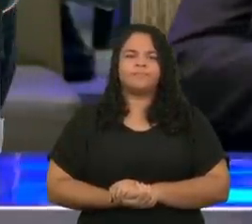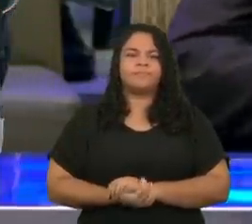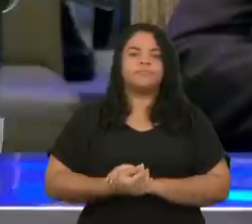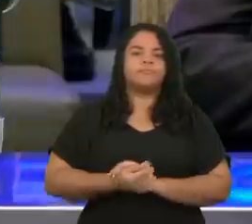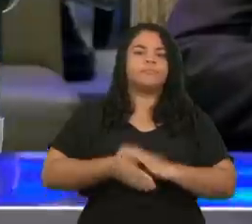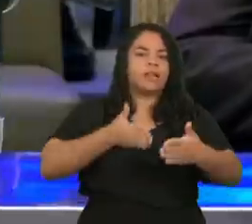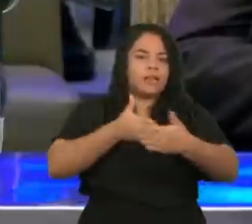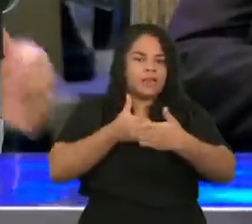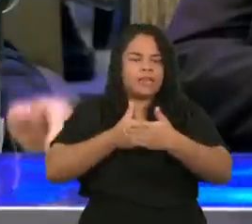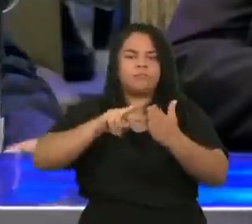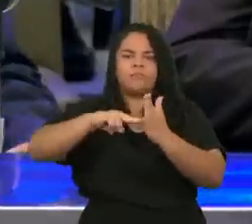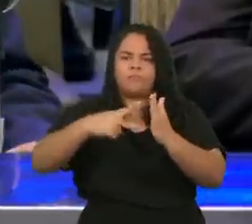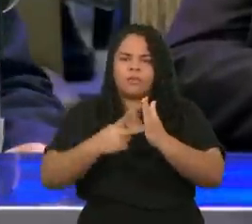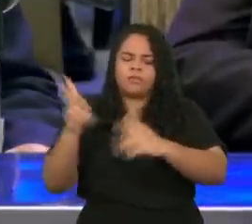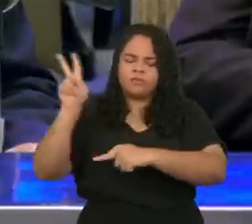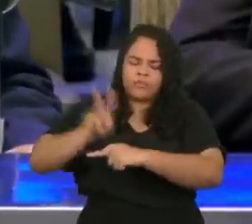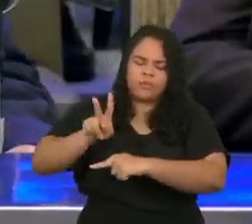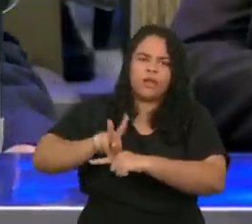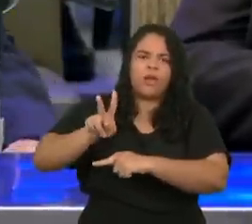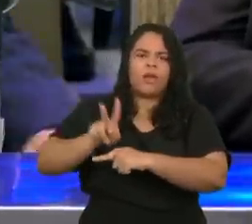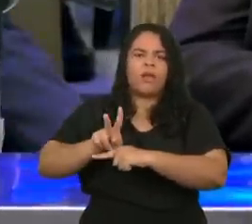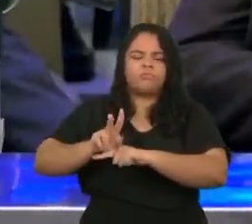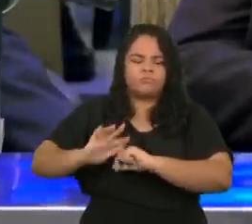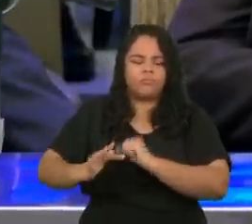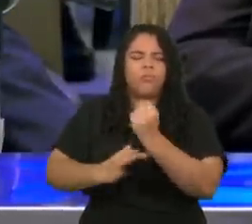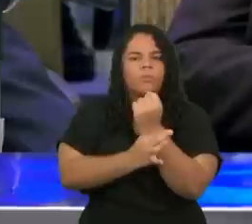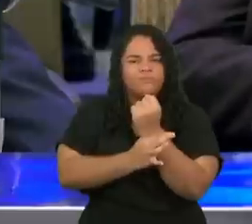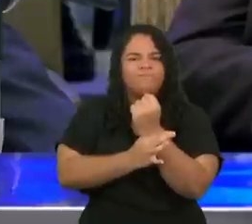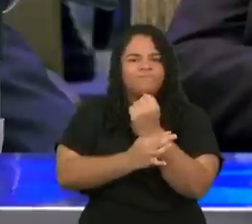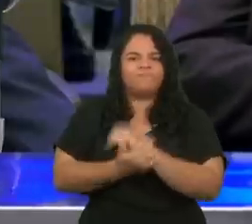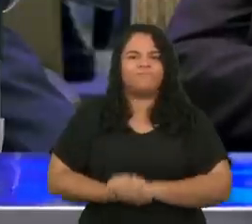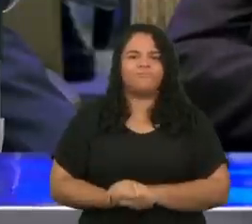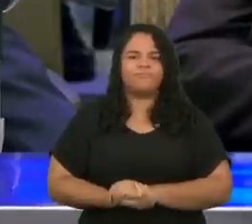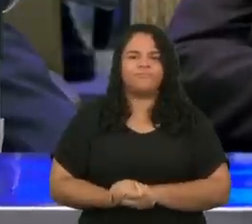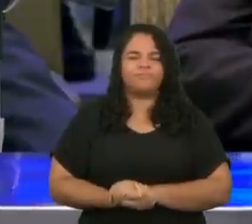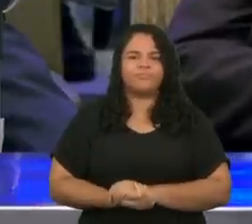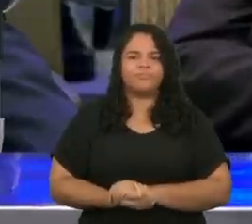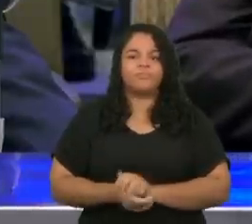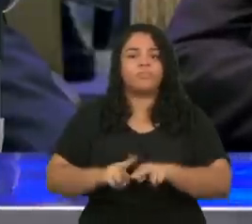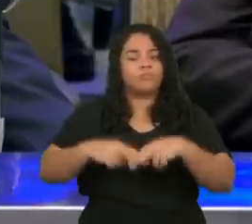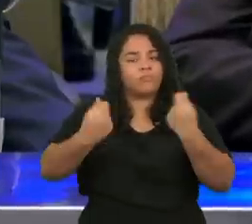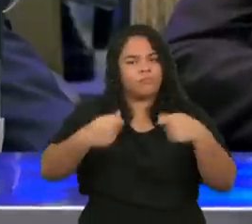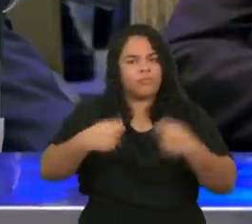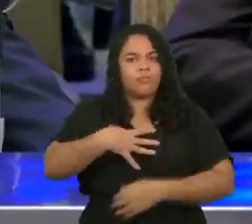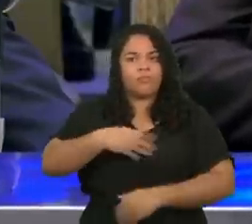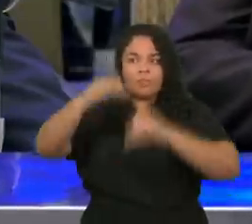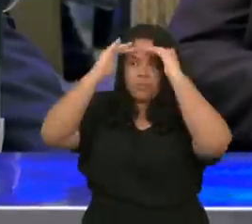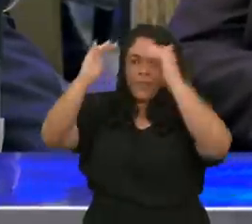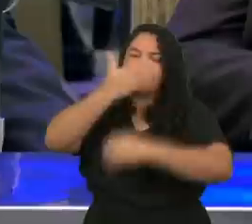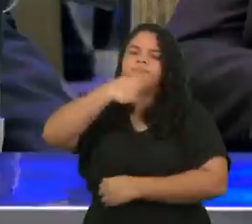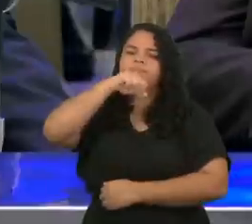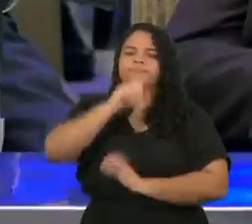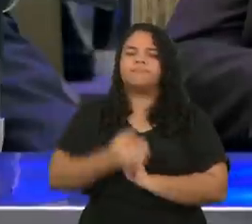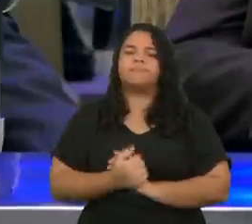é isso mais proteção ao filho que obedece aos seus pais estabelecer limite Pode parecer